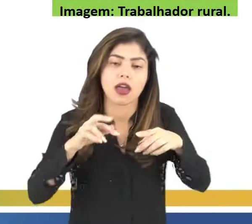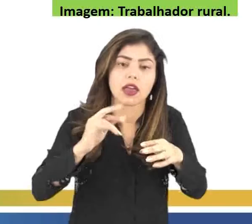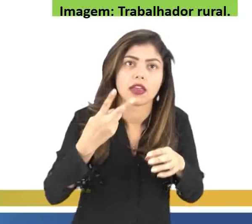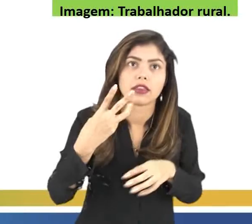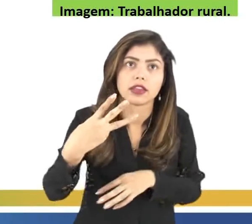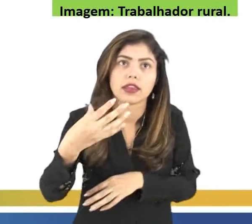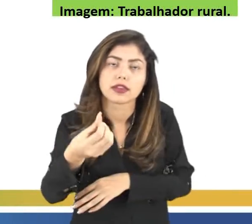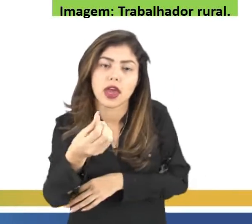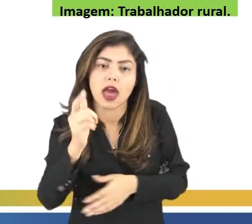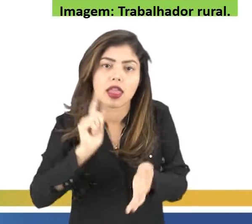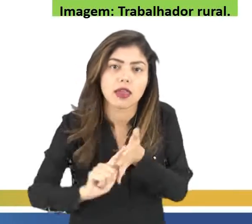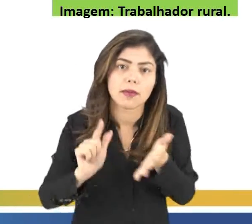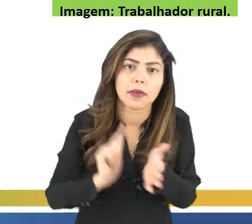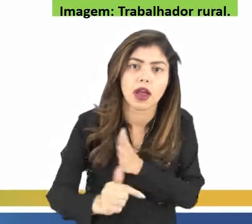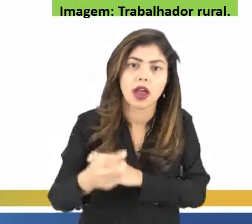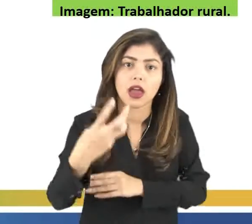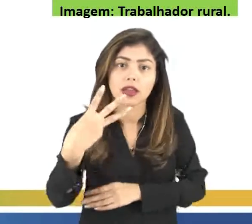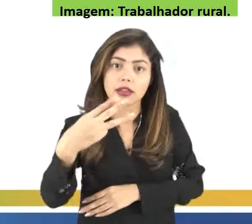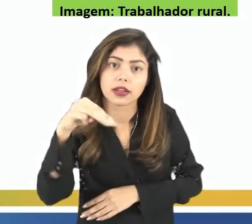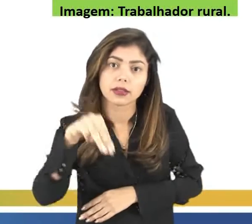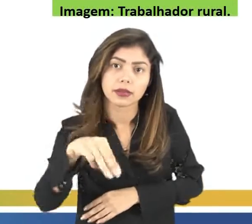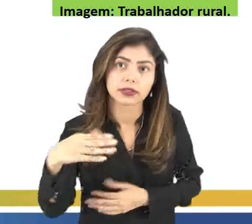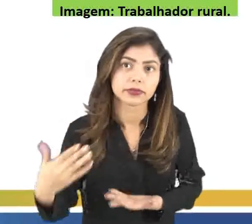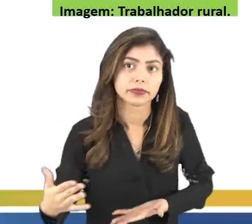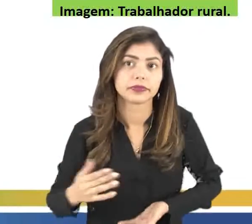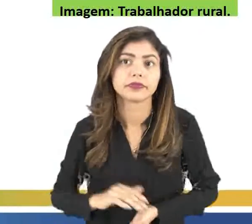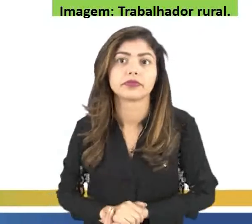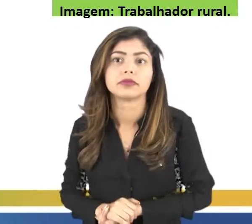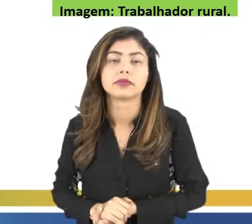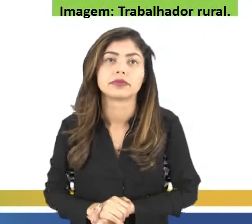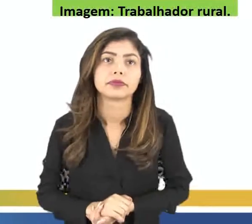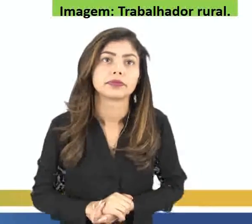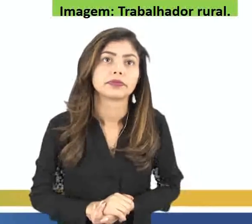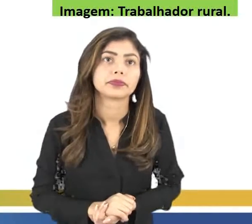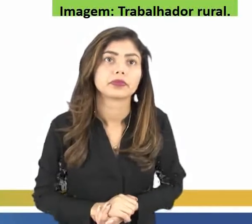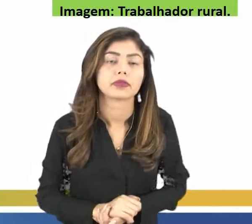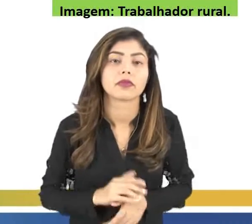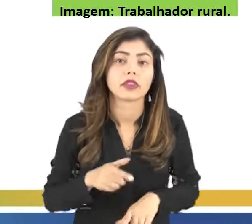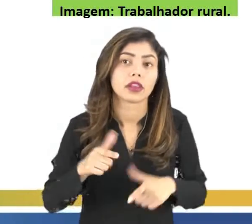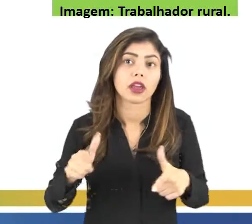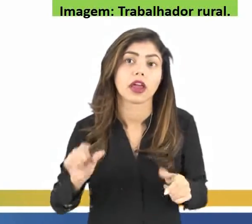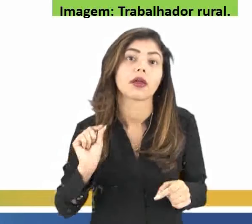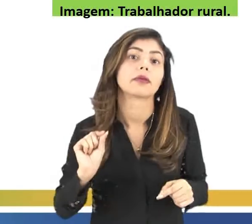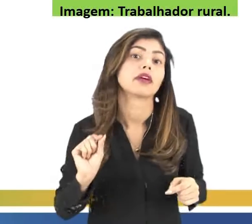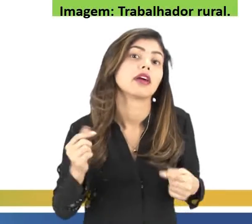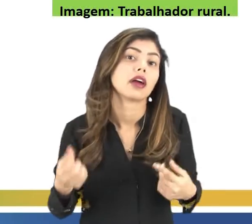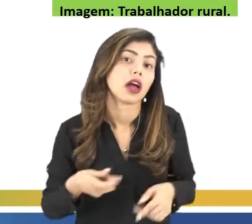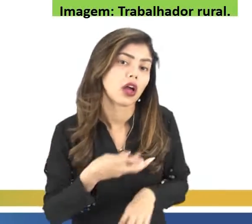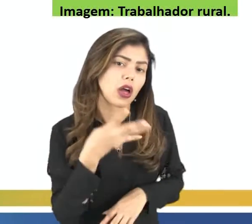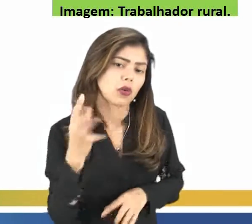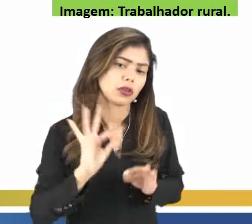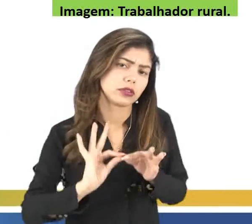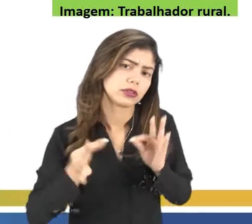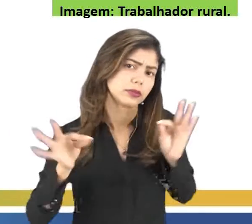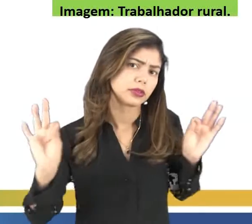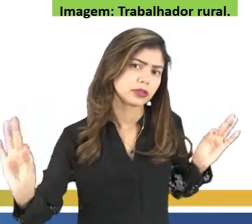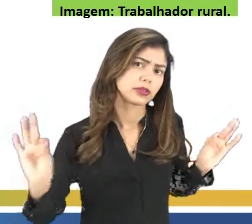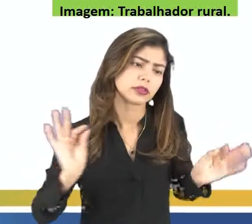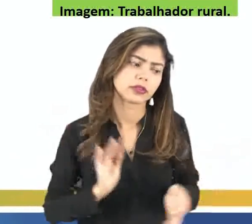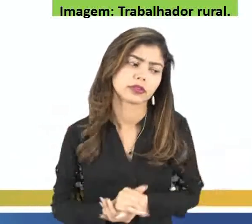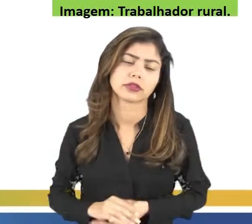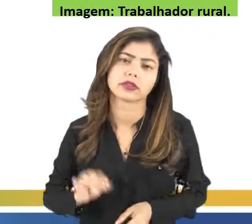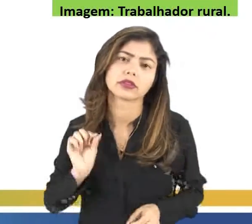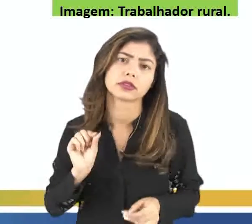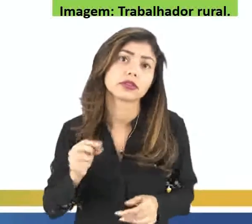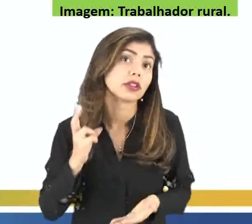você limpava em 3 metros. Então, a área maior você vai limpar em quantos metros?